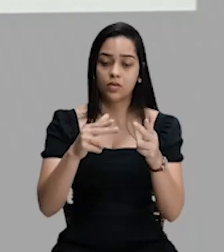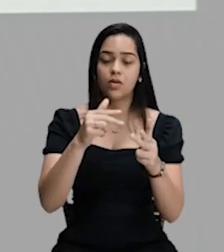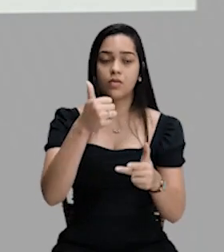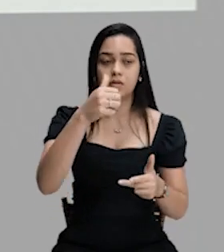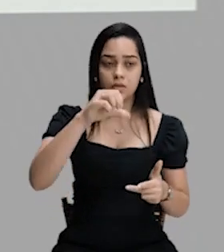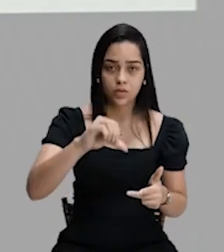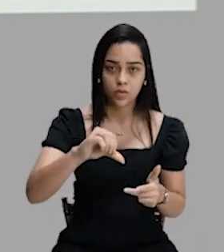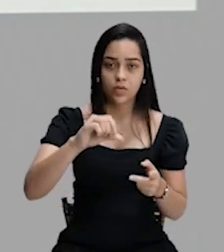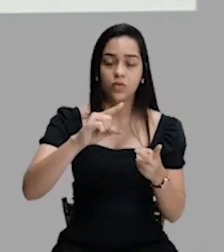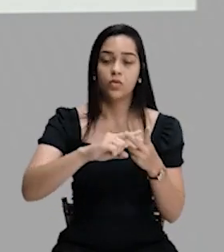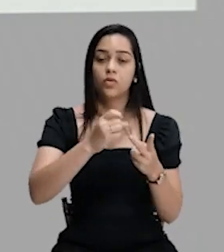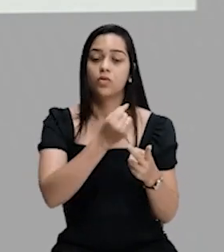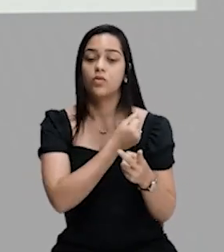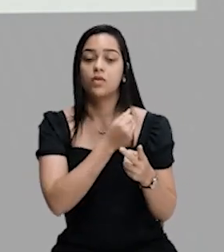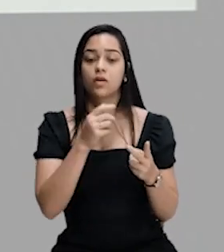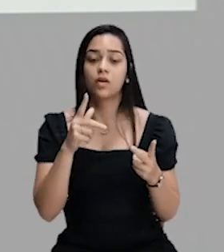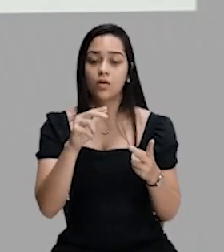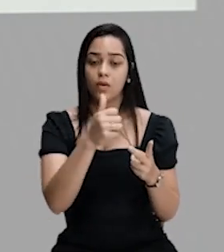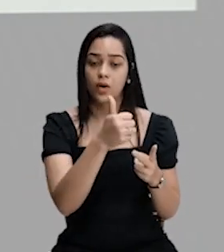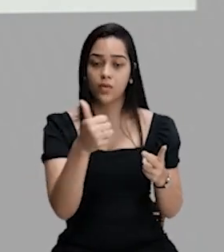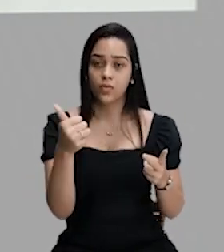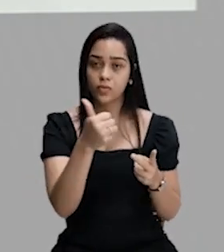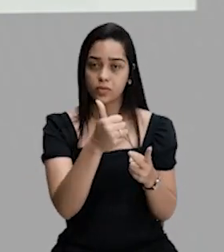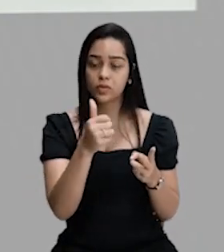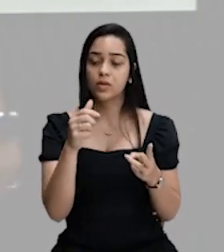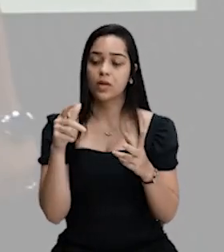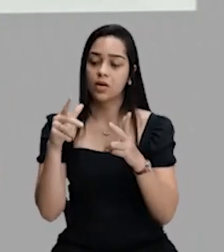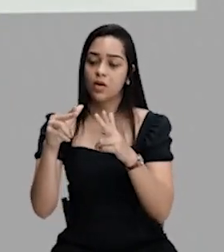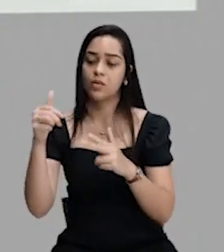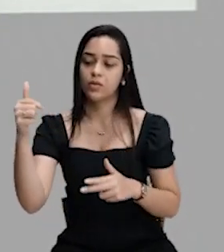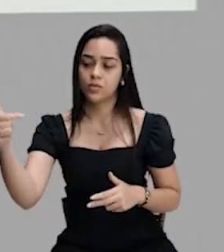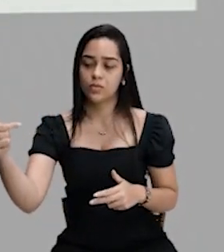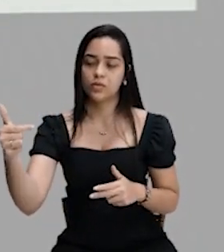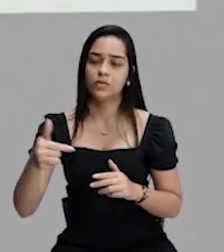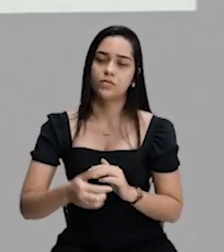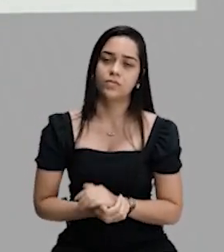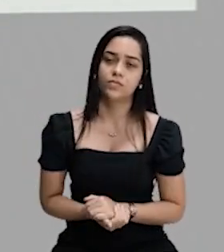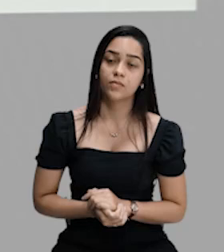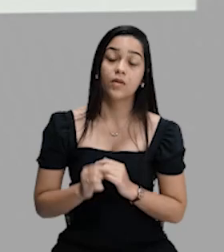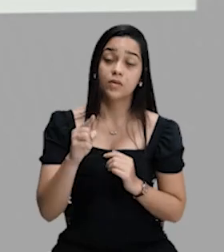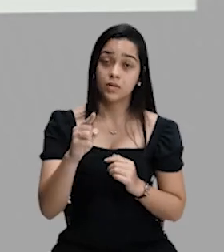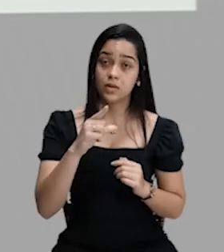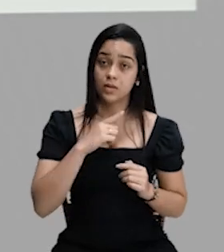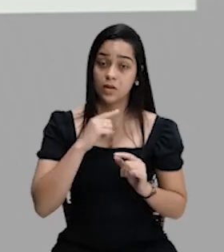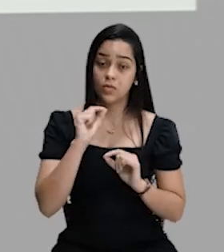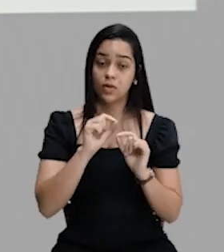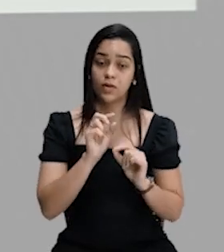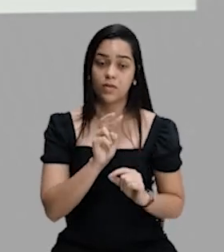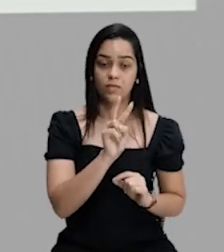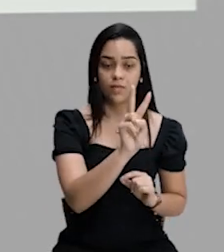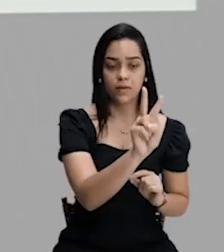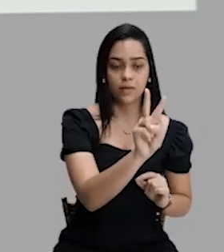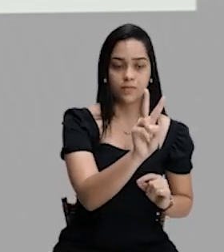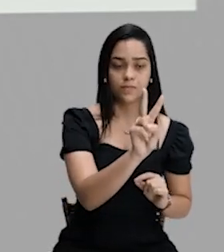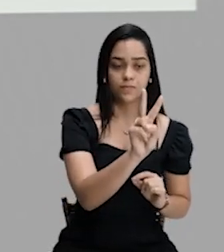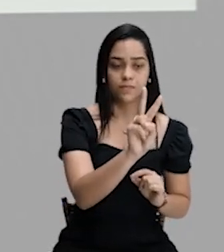o número de Face ele me deu que é 11 isso aqui igual a dois então você vai ter ver